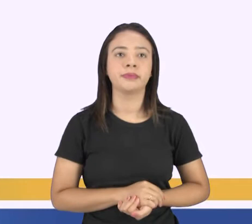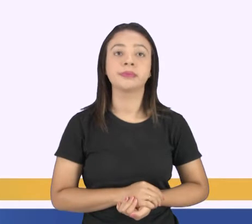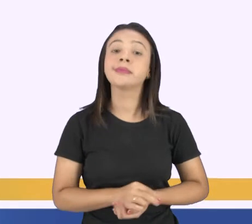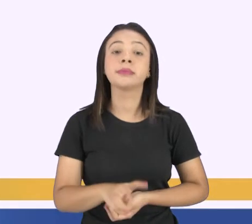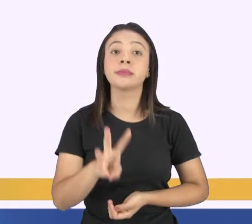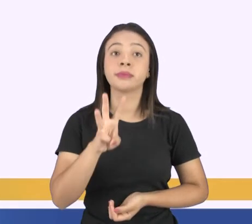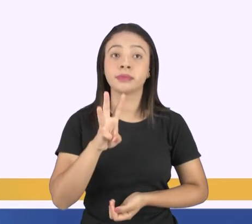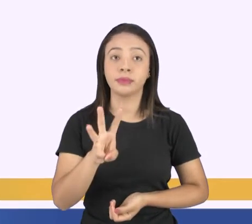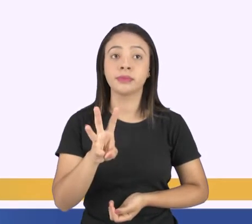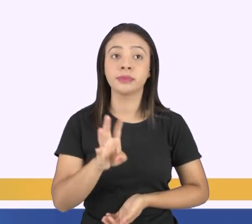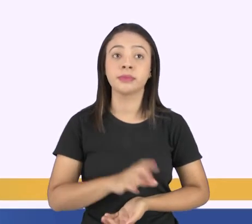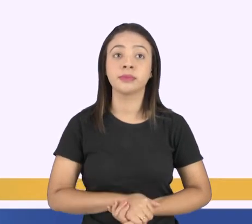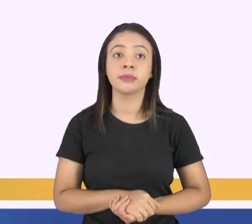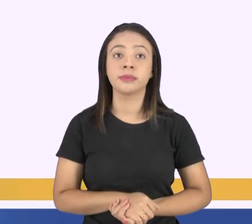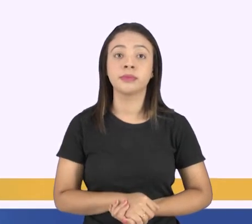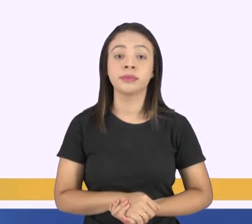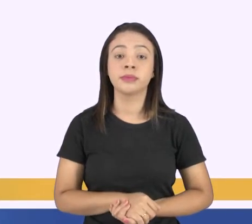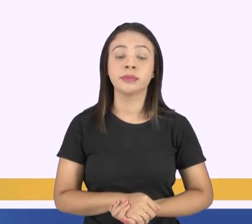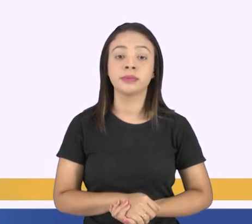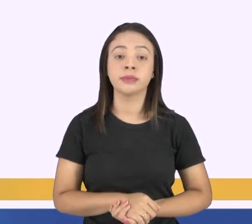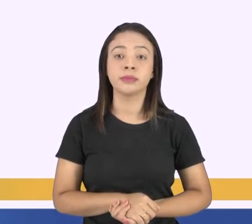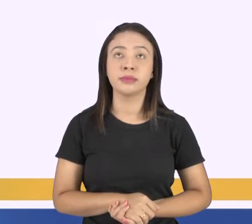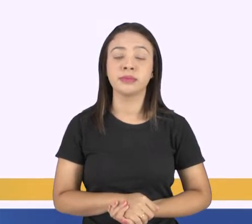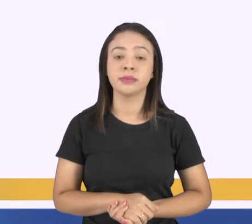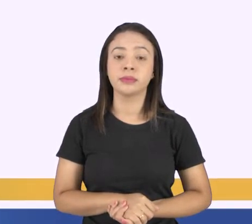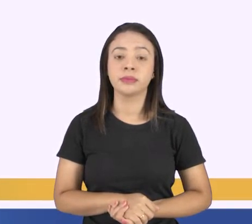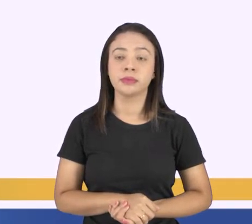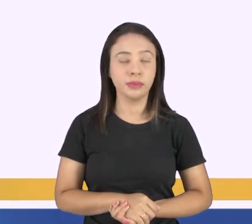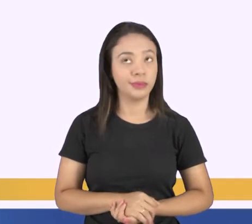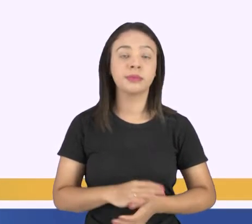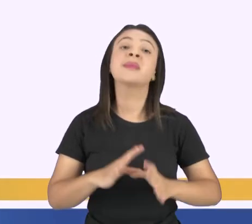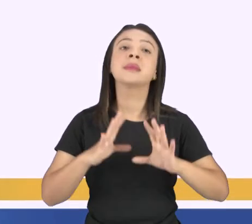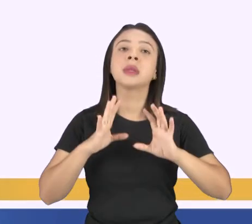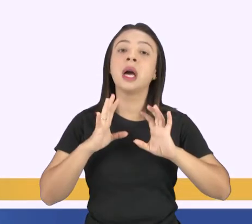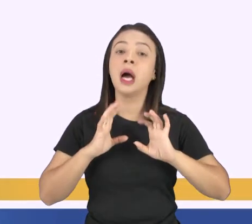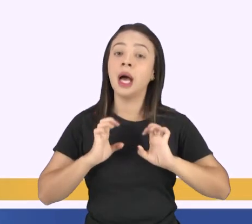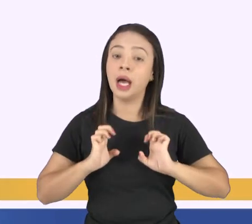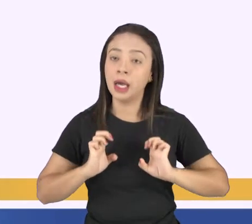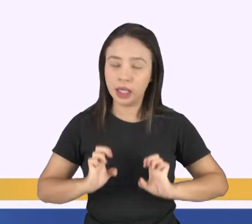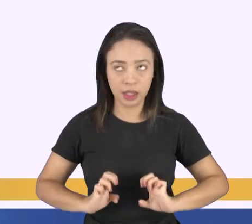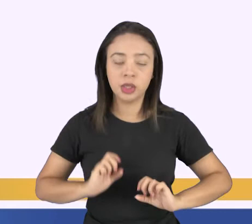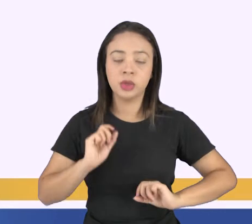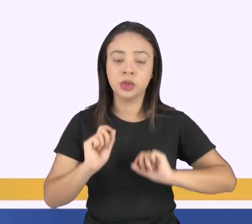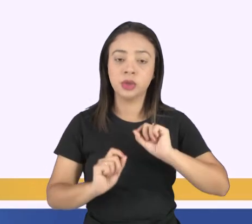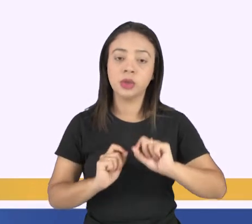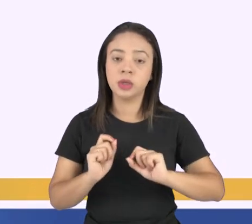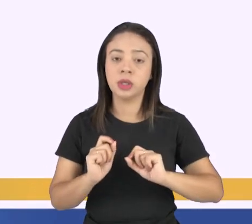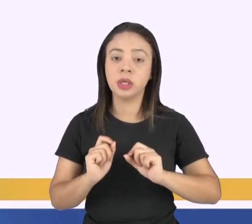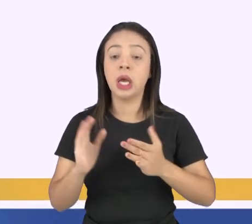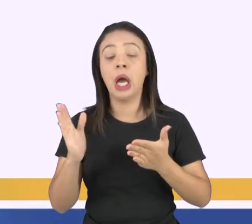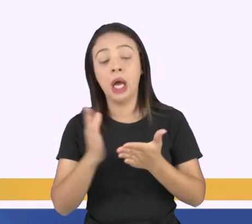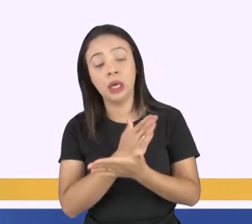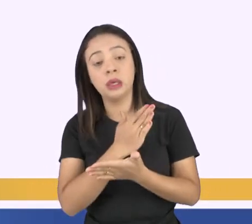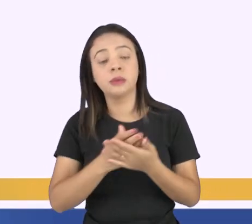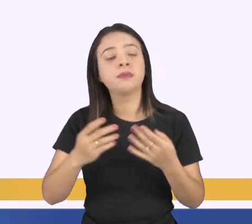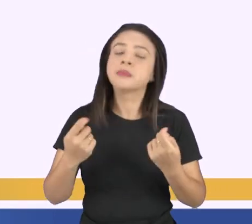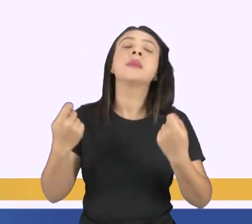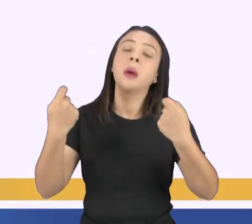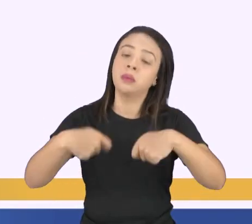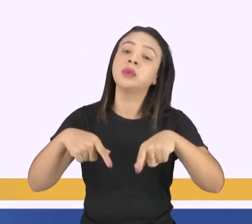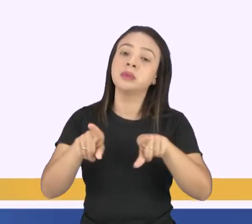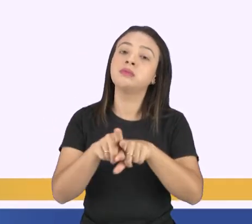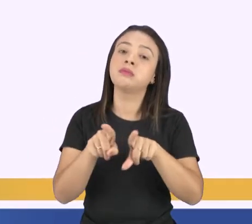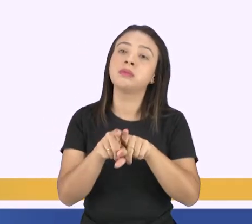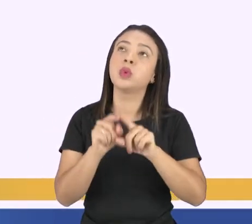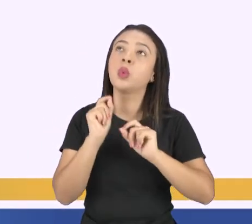3, eventualmente pode ser submeter à aceitação religiosa. Então, as questões éticas, eventualmente